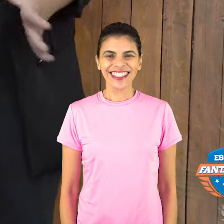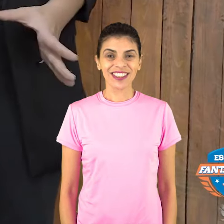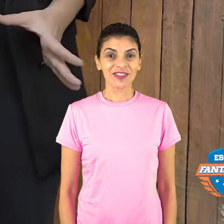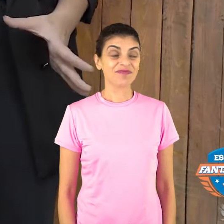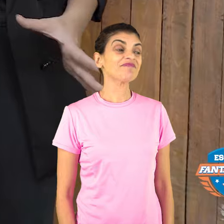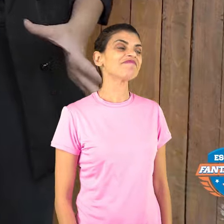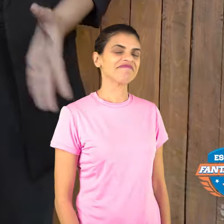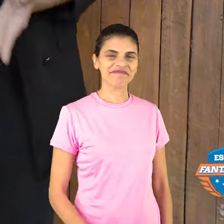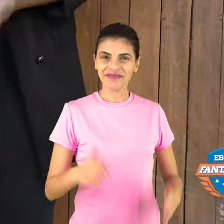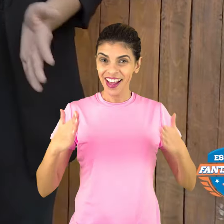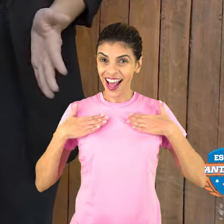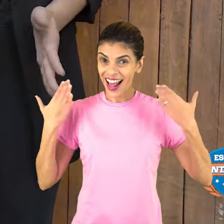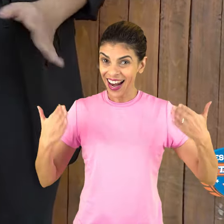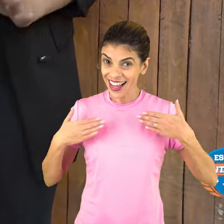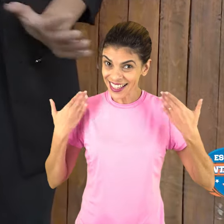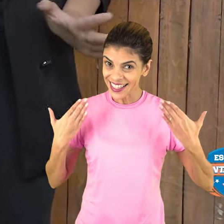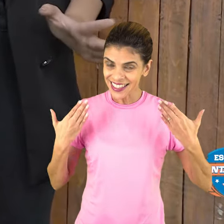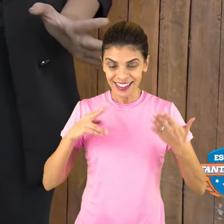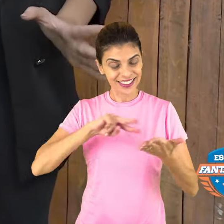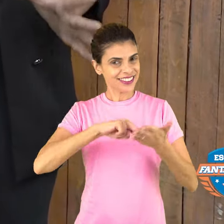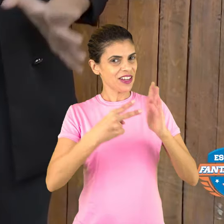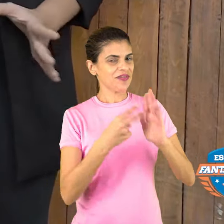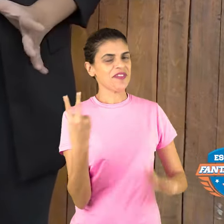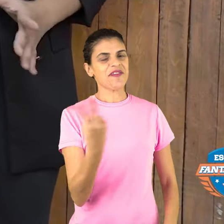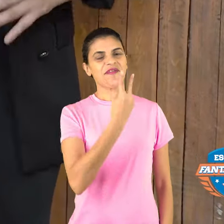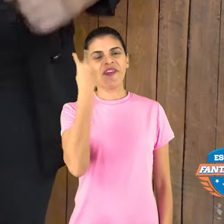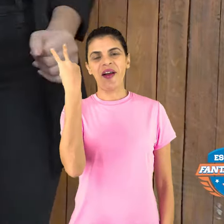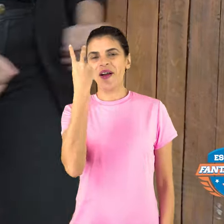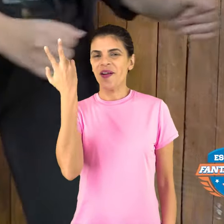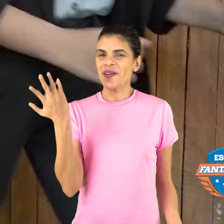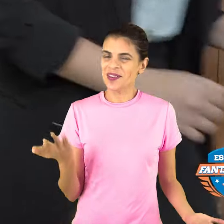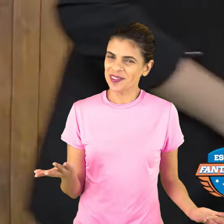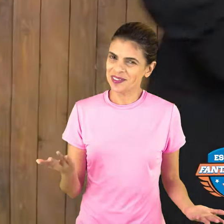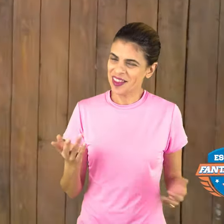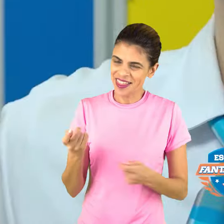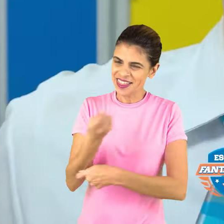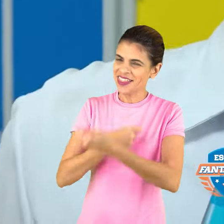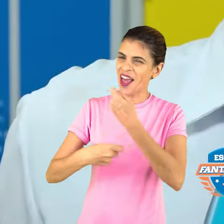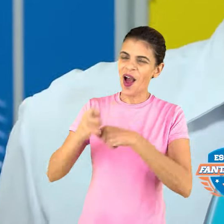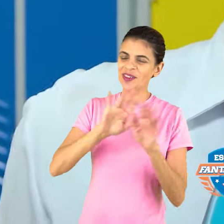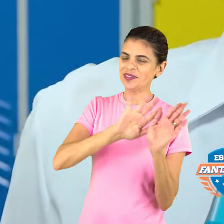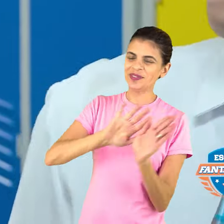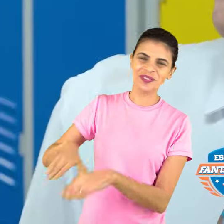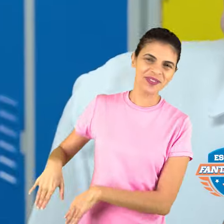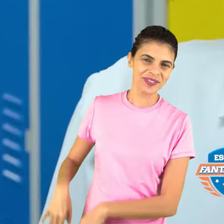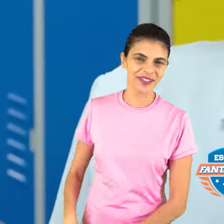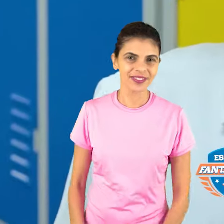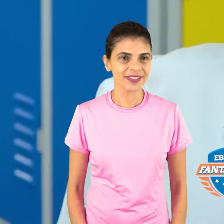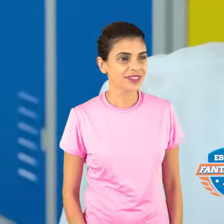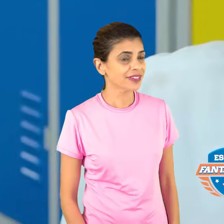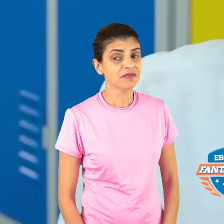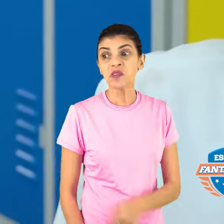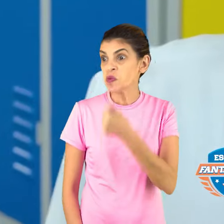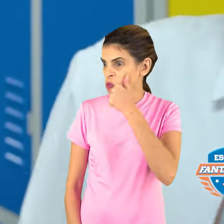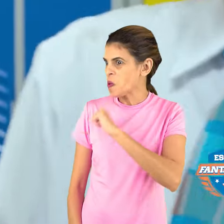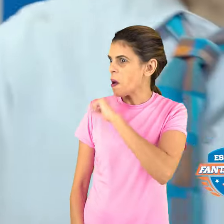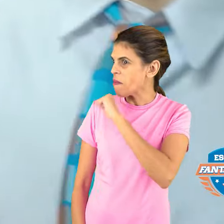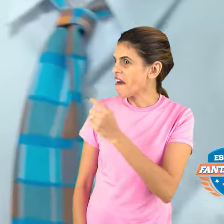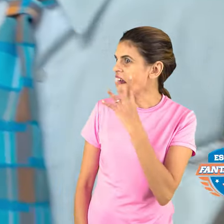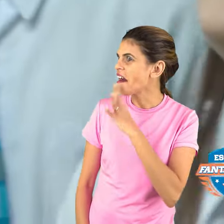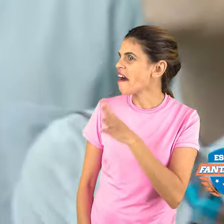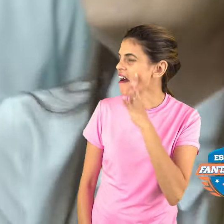A sua alegria vale mais do que qualquer negócio, Camila. Ai, amiga, a sua mãe é muito